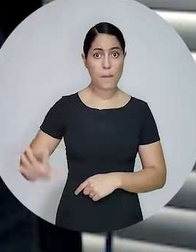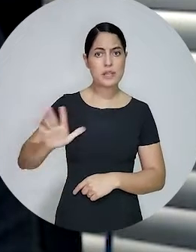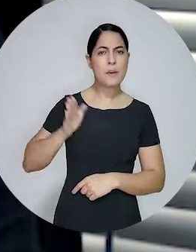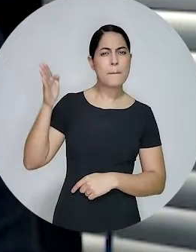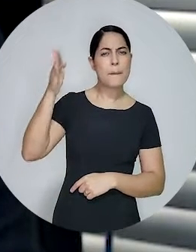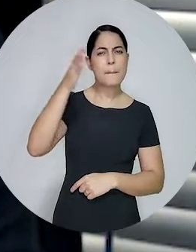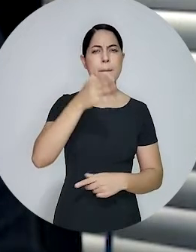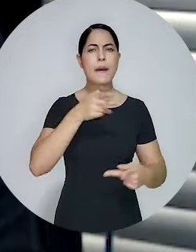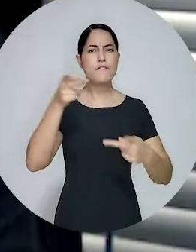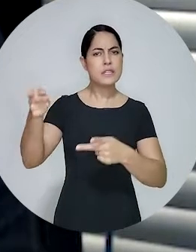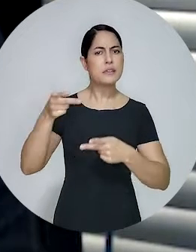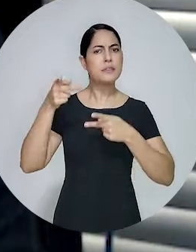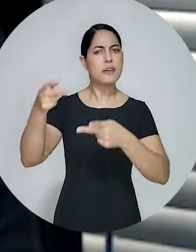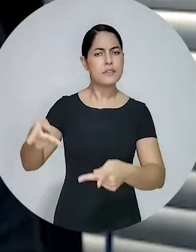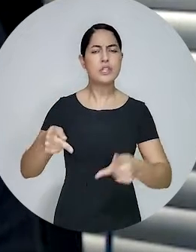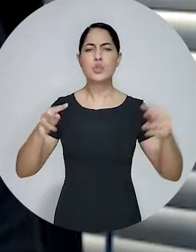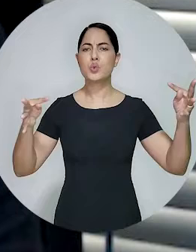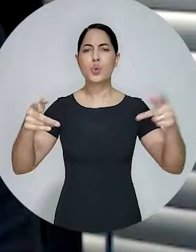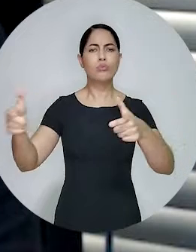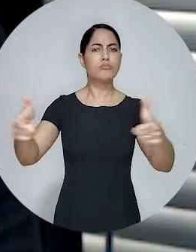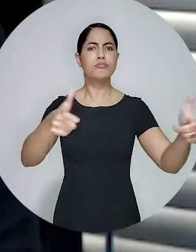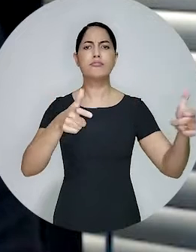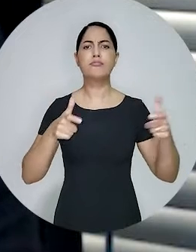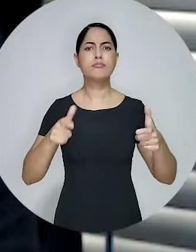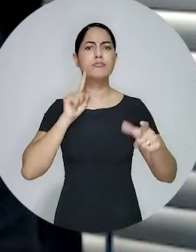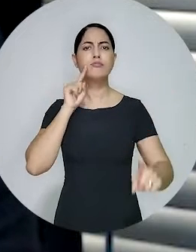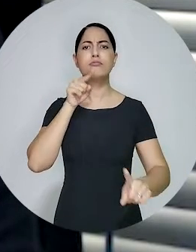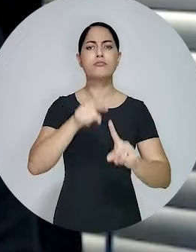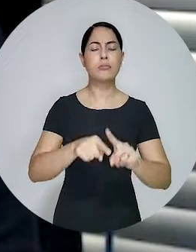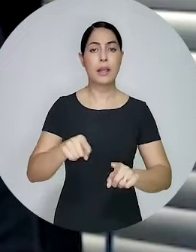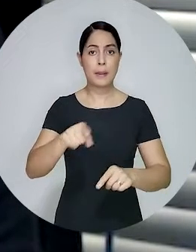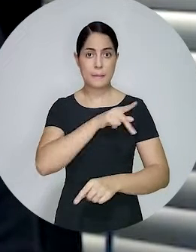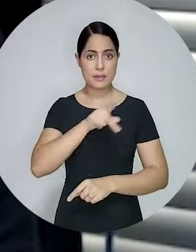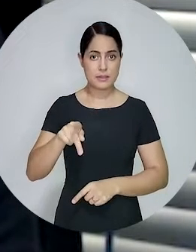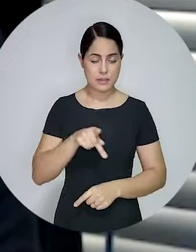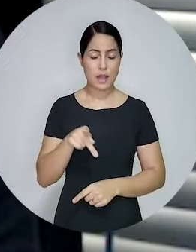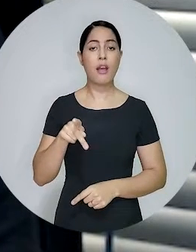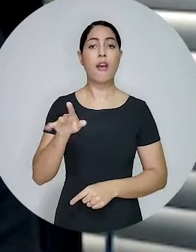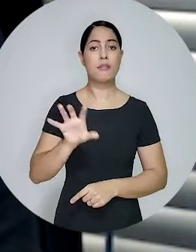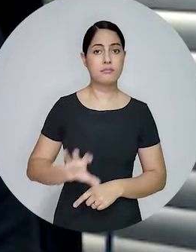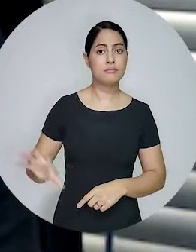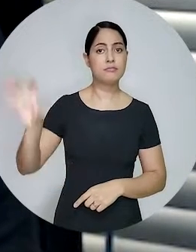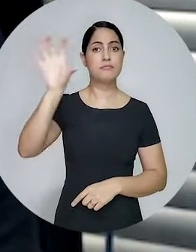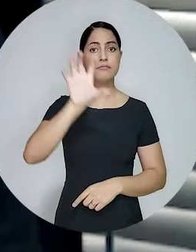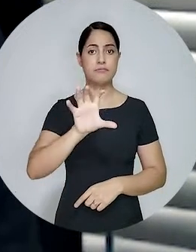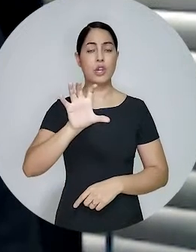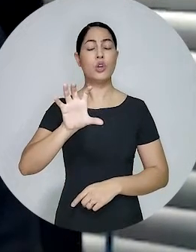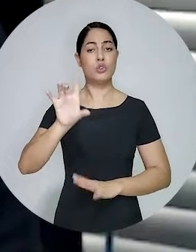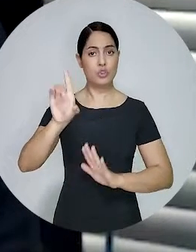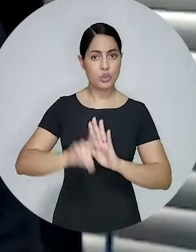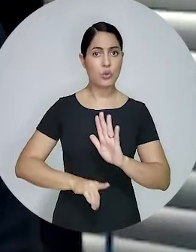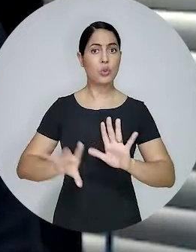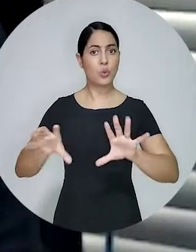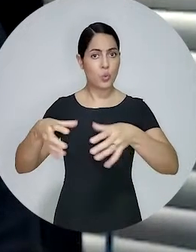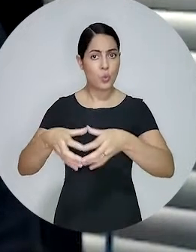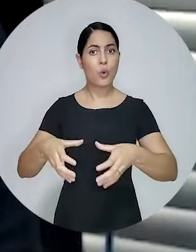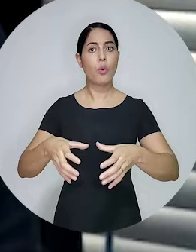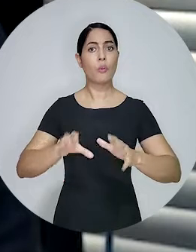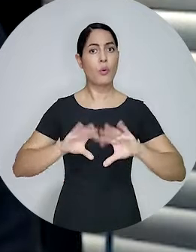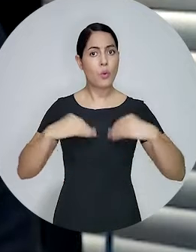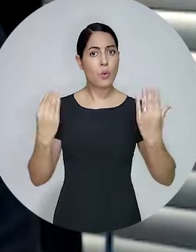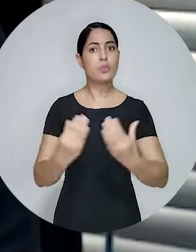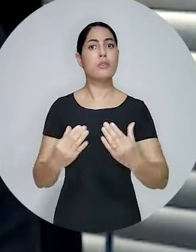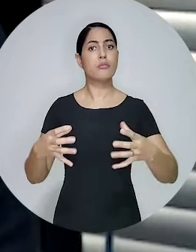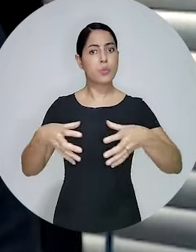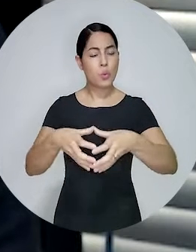país, ouvindo a advocacia, ouvindo os dirigentes, os presidentes seccionais, a sua